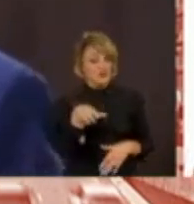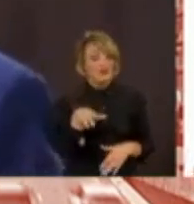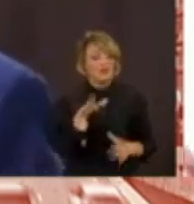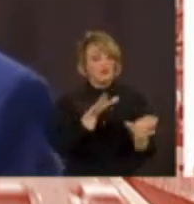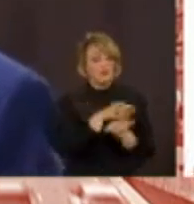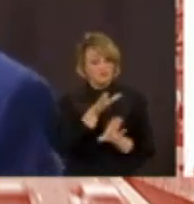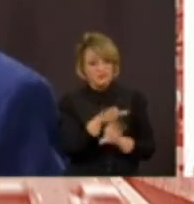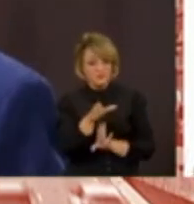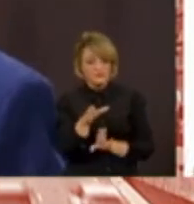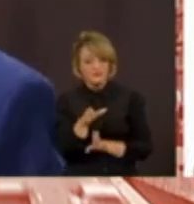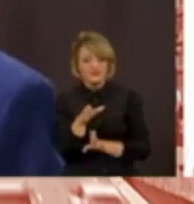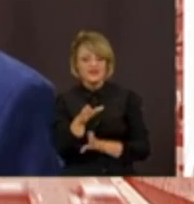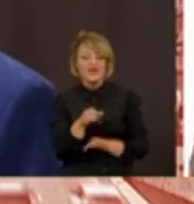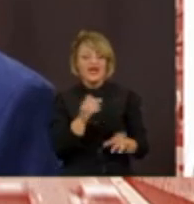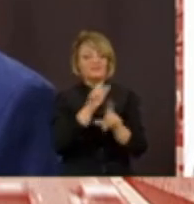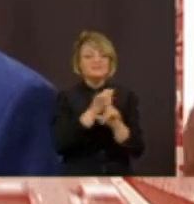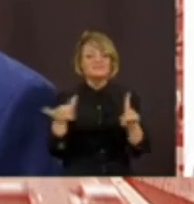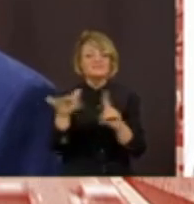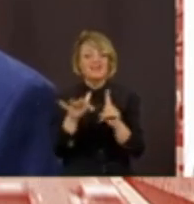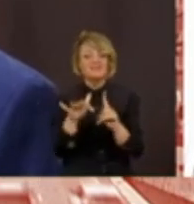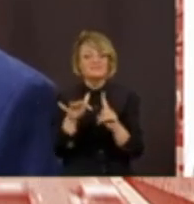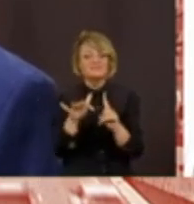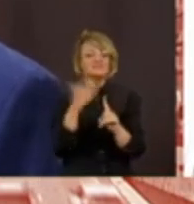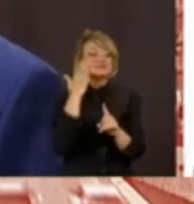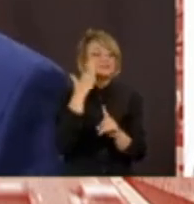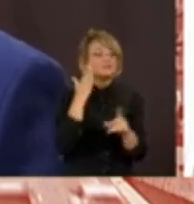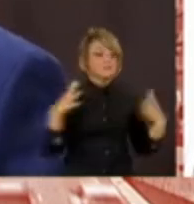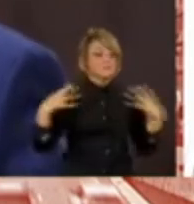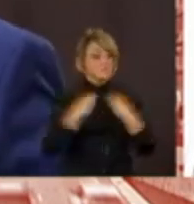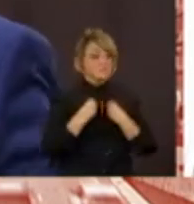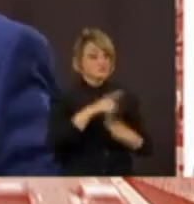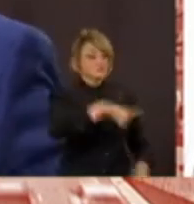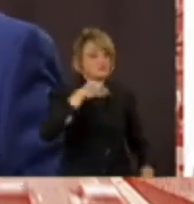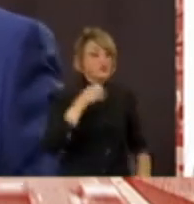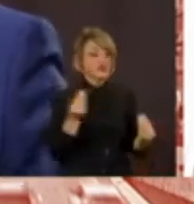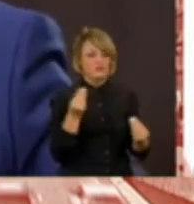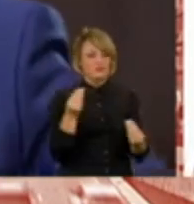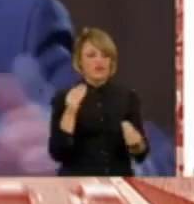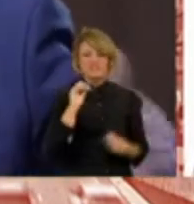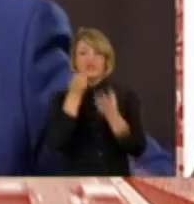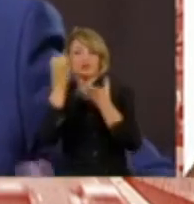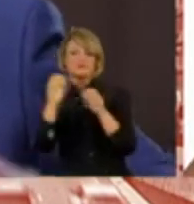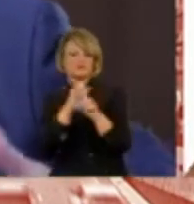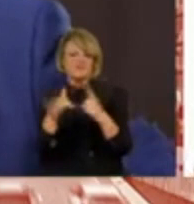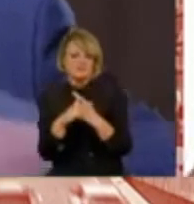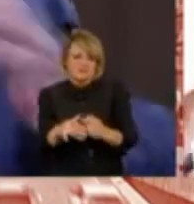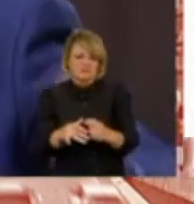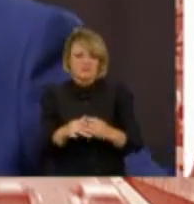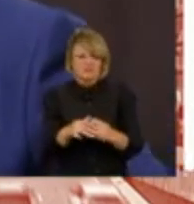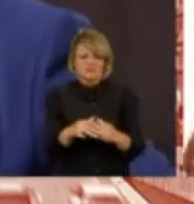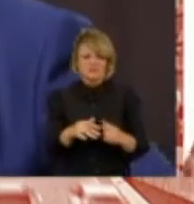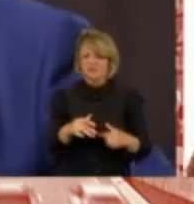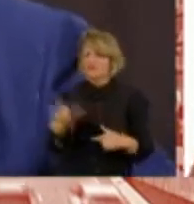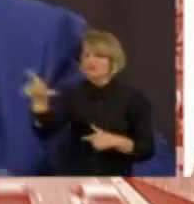grande problema do Lula. Primeiro, o time da fala, que acabou encobrindo coisas importantes da entrevista. E, ao mesmo tempo, aí eu digo para você, talvez a gente não tenha tempo